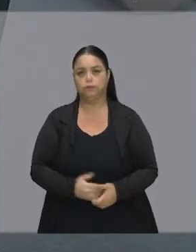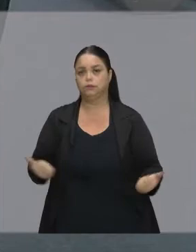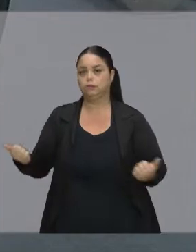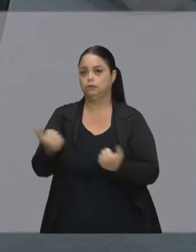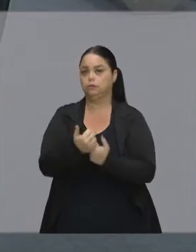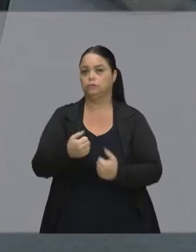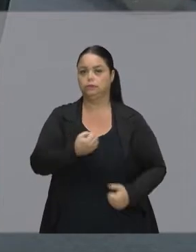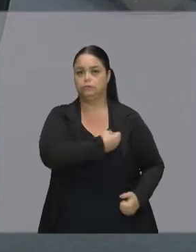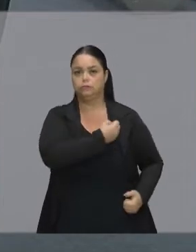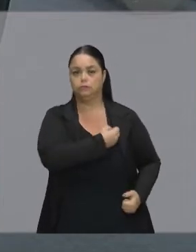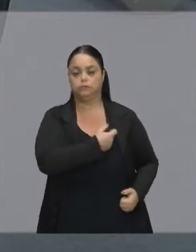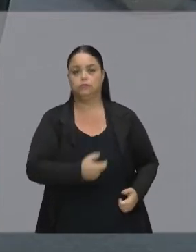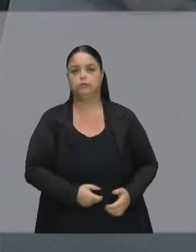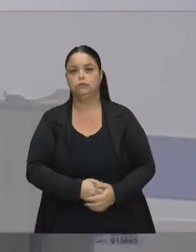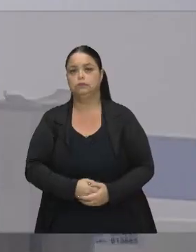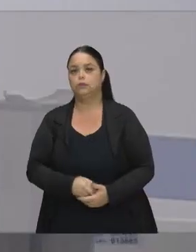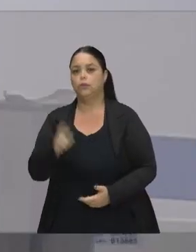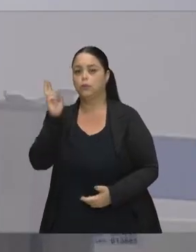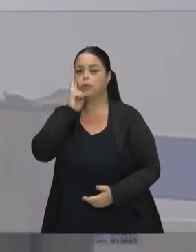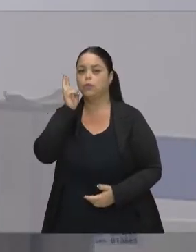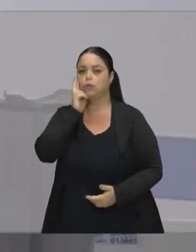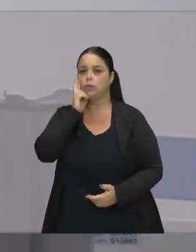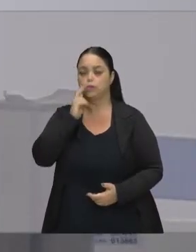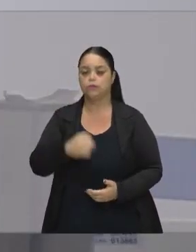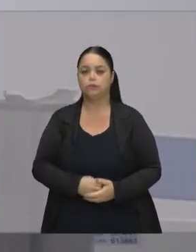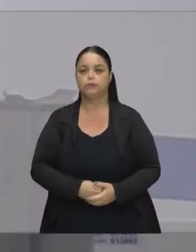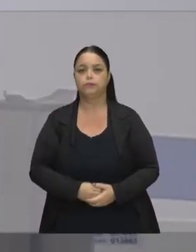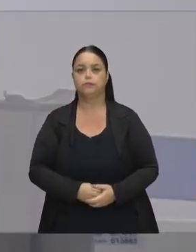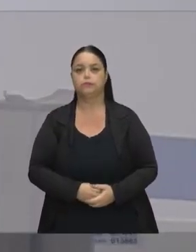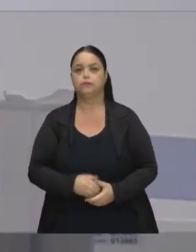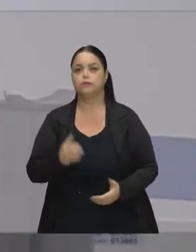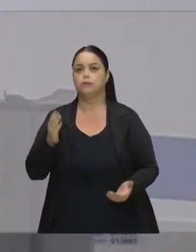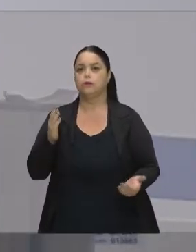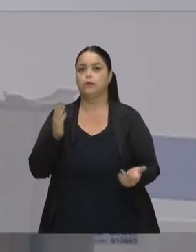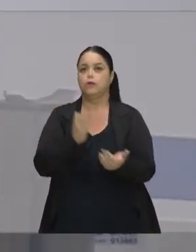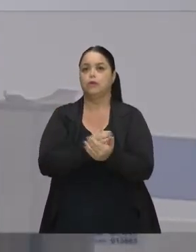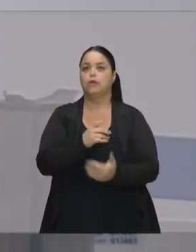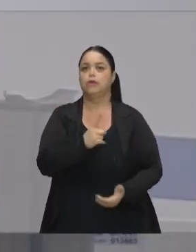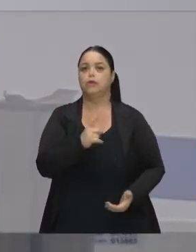Substitutivo número 1, de autoria do vereador Renato Santiago, ao processo número